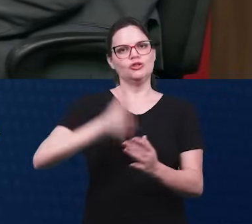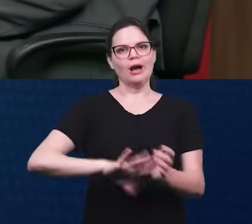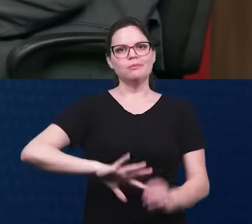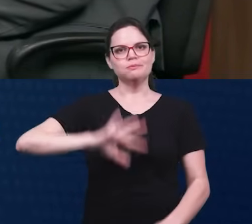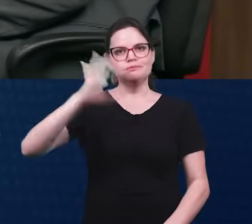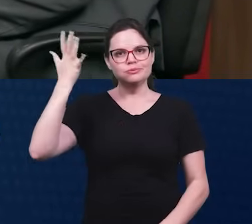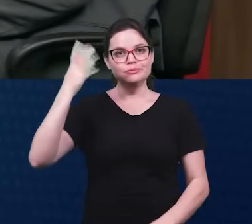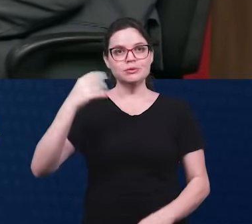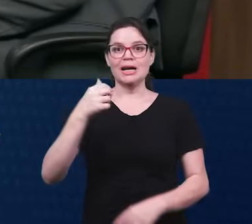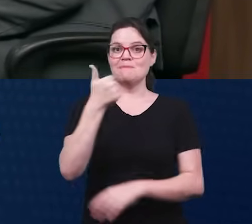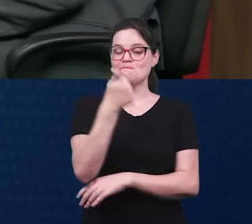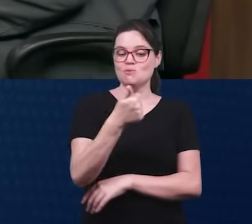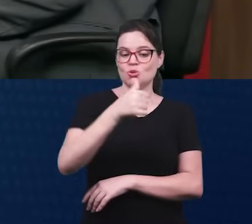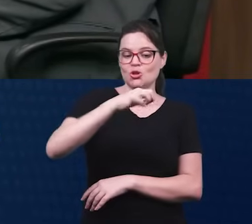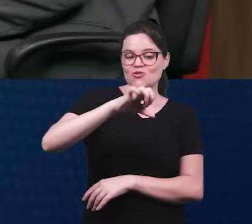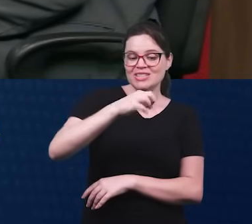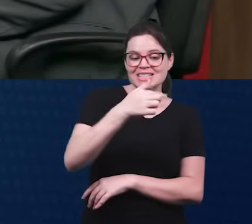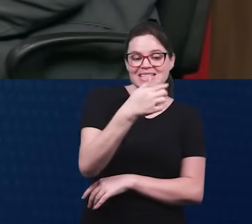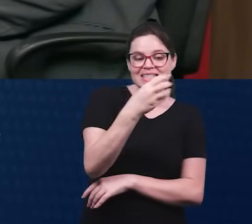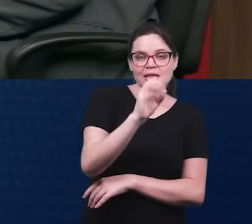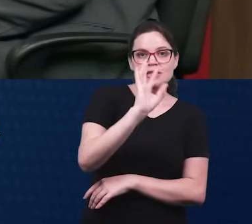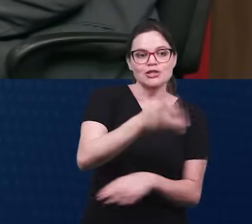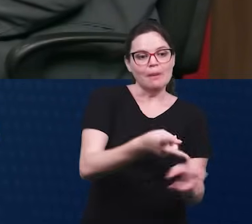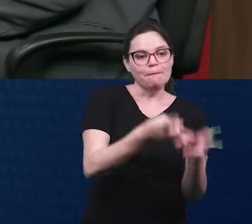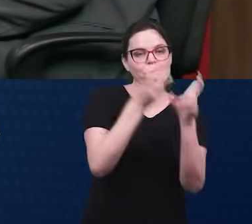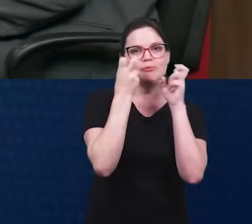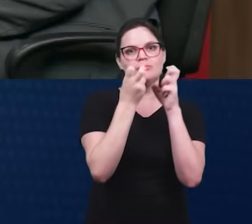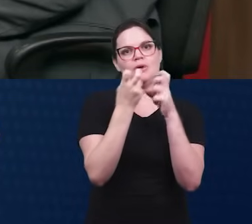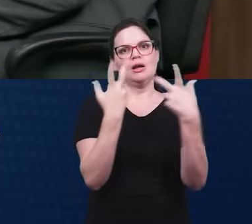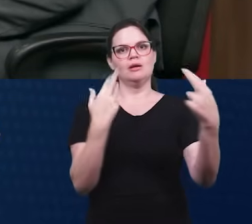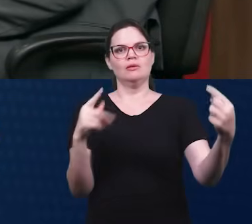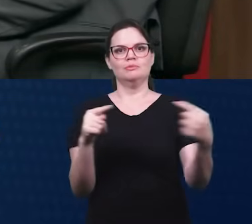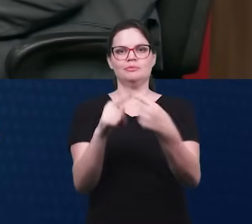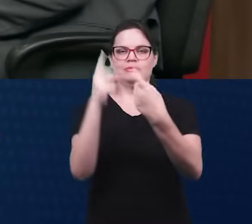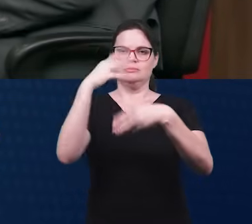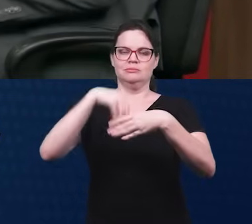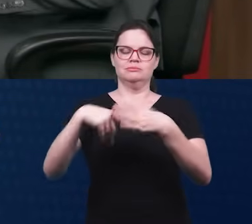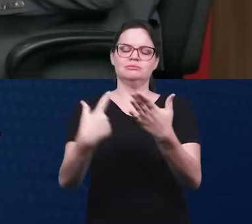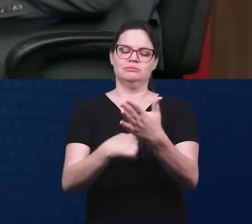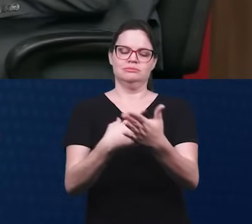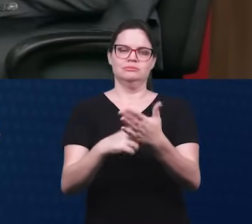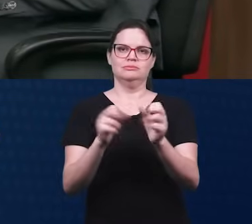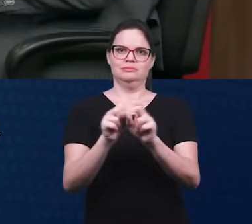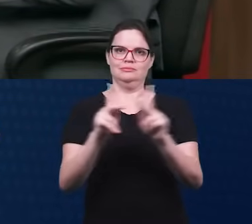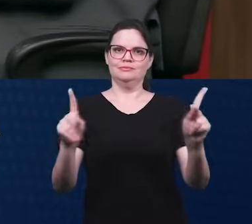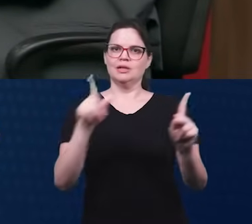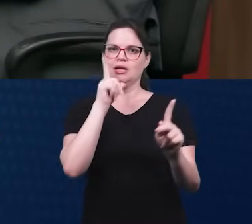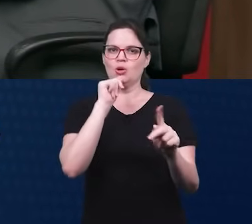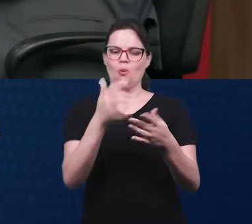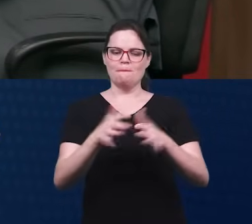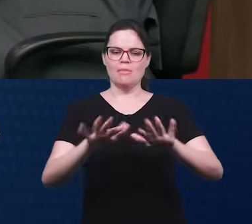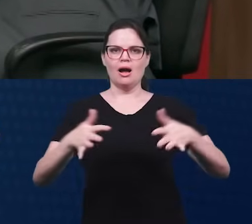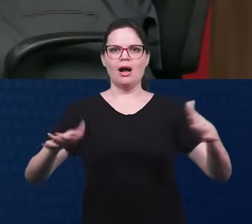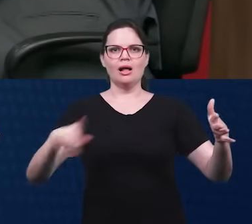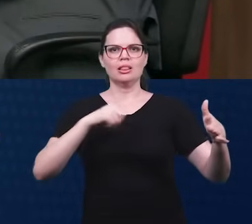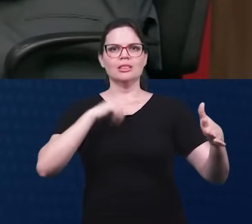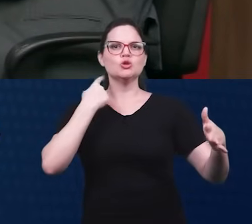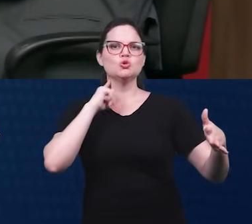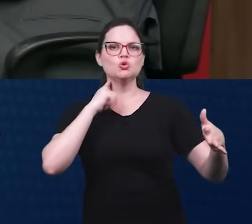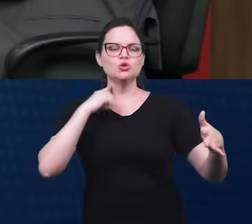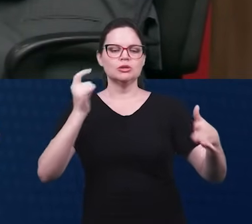identificado aquilo que diz no texto de Apocalipse, que o mar ele teria alguns problemas, né? Já